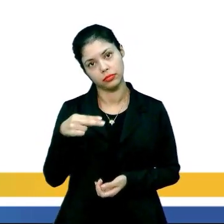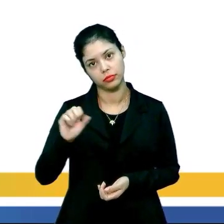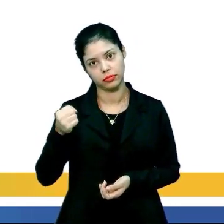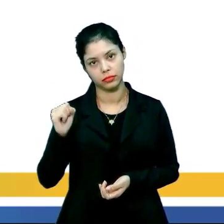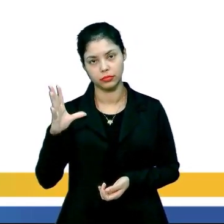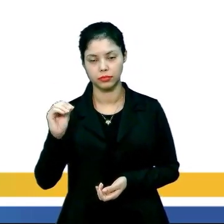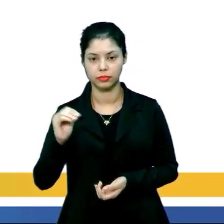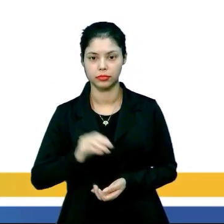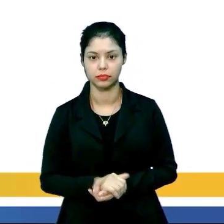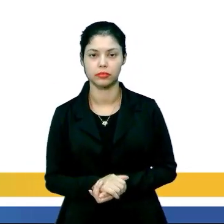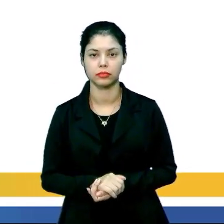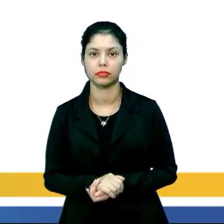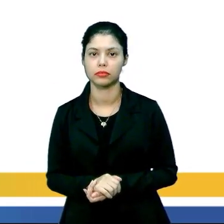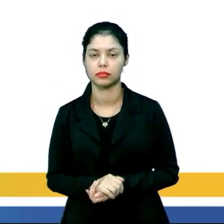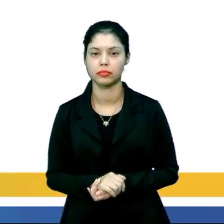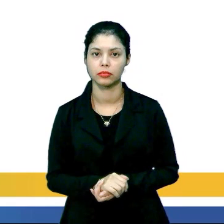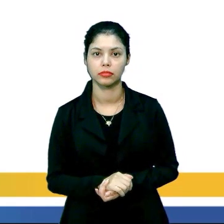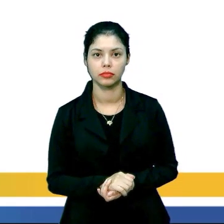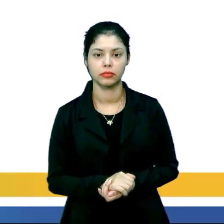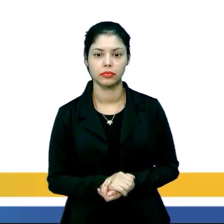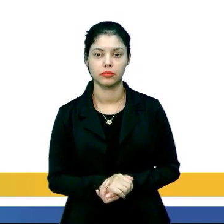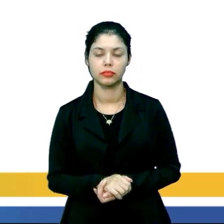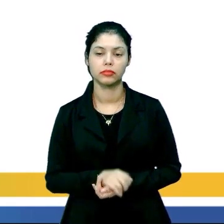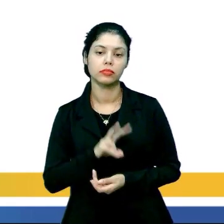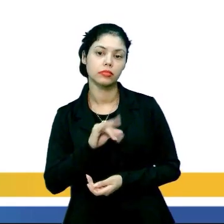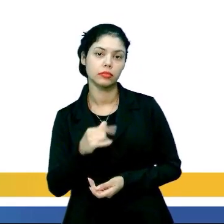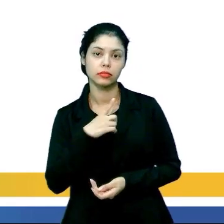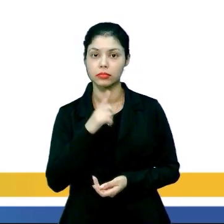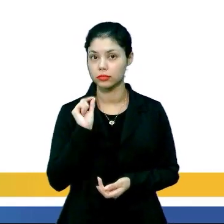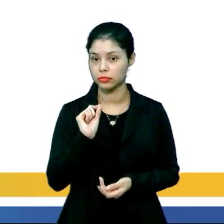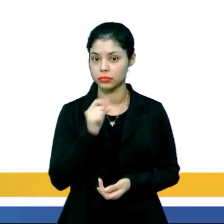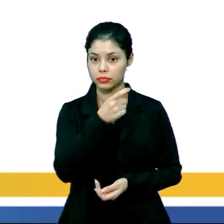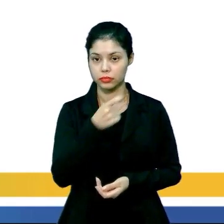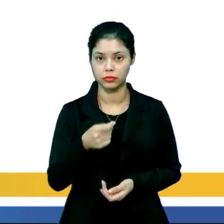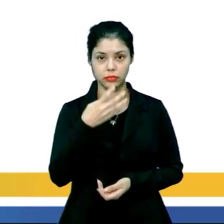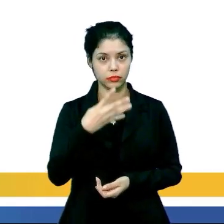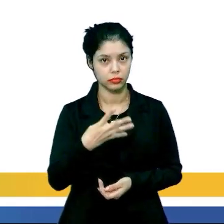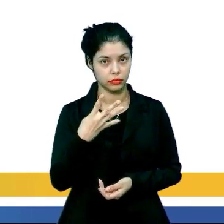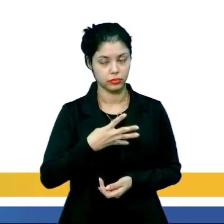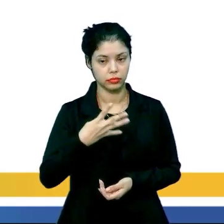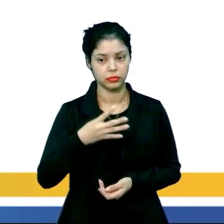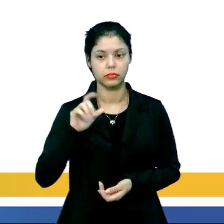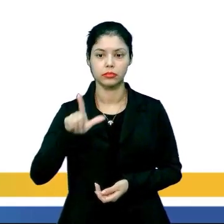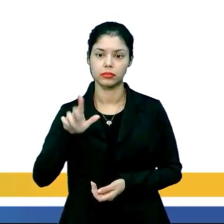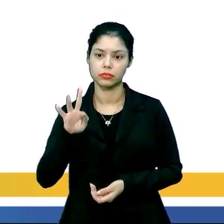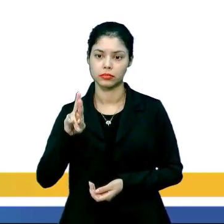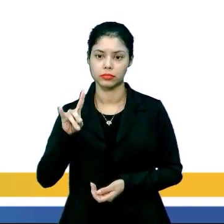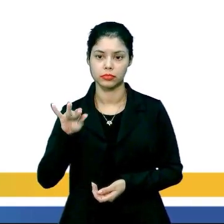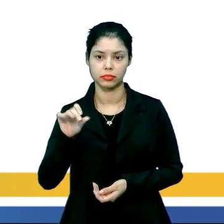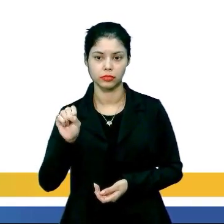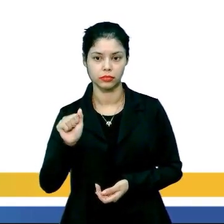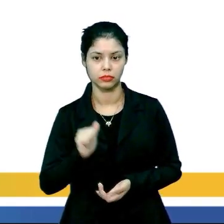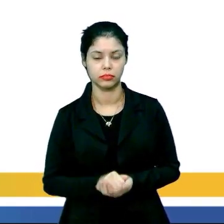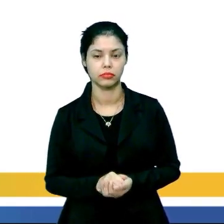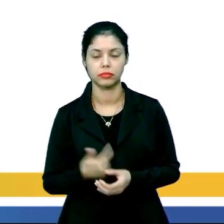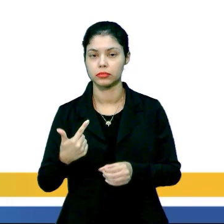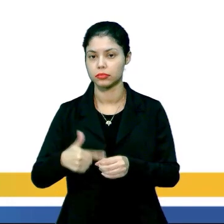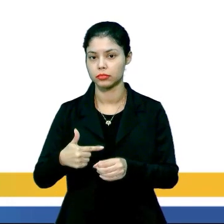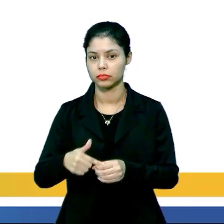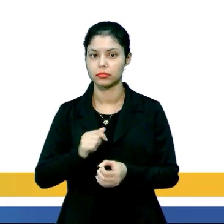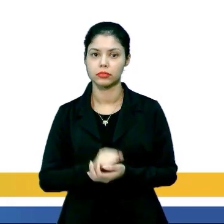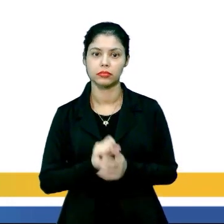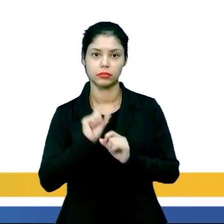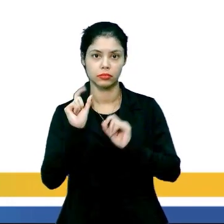20x vezes 80, que vai ser 4 litros. Então, do posto